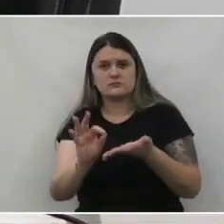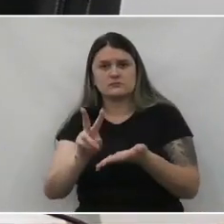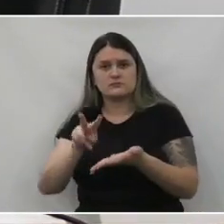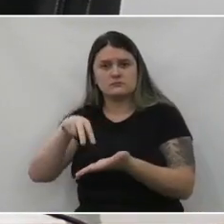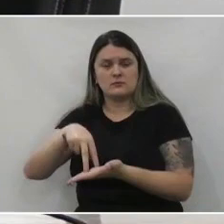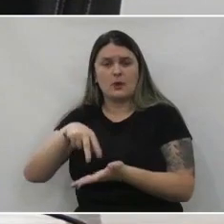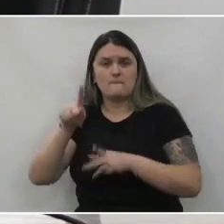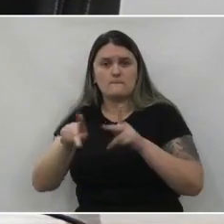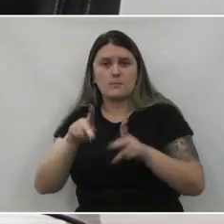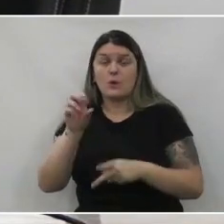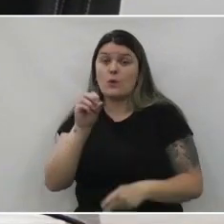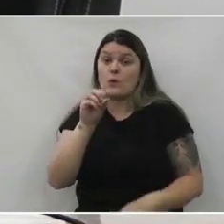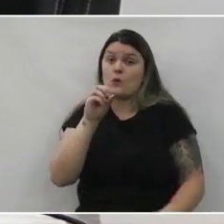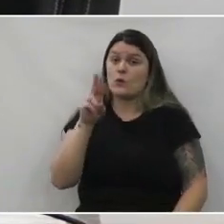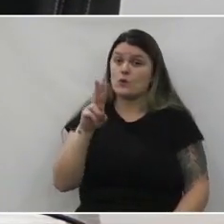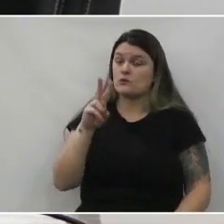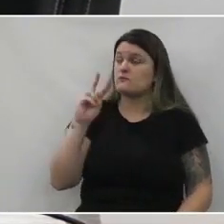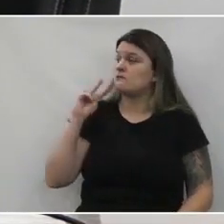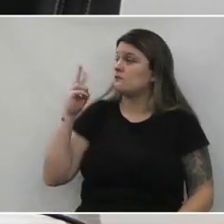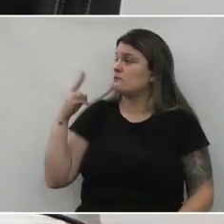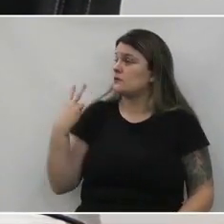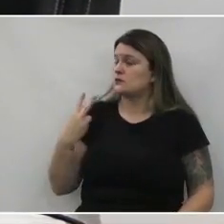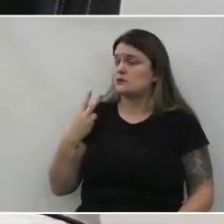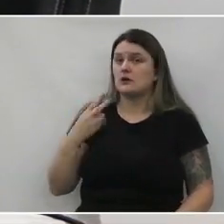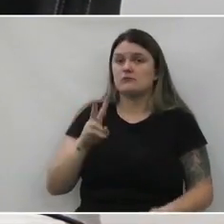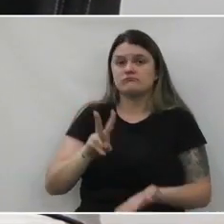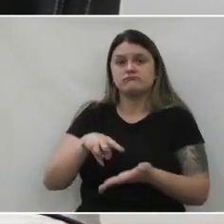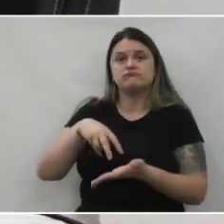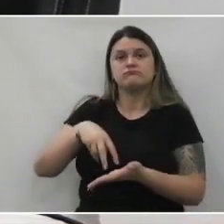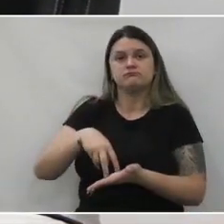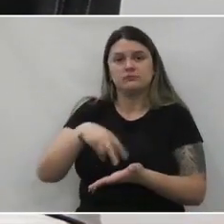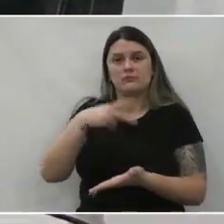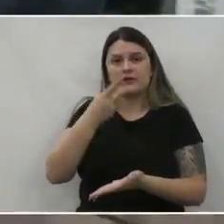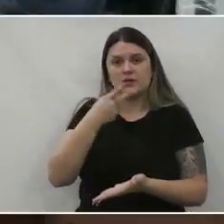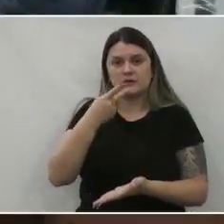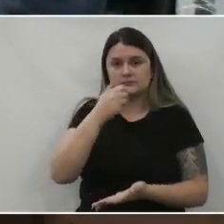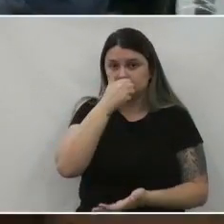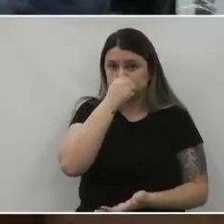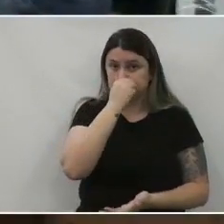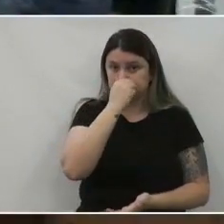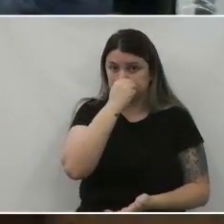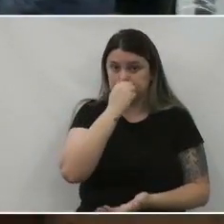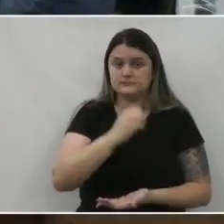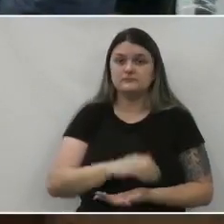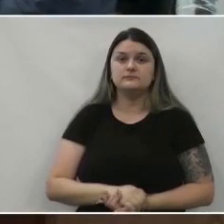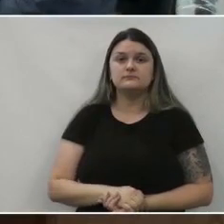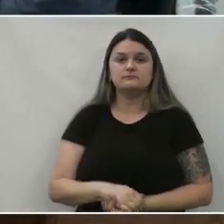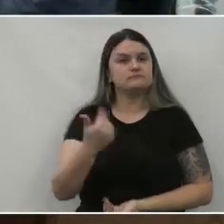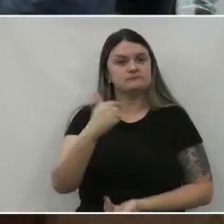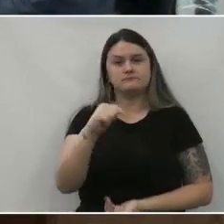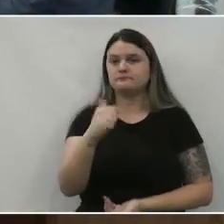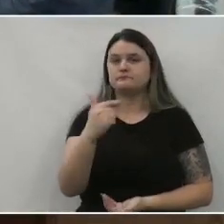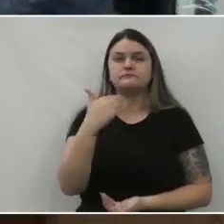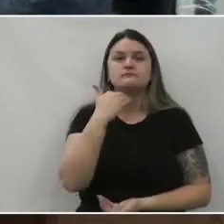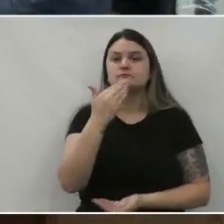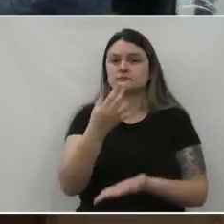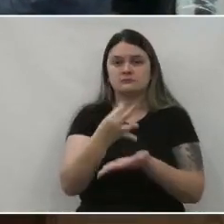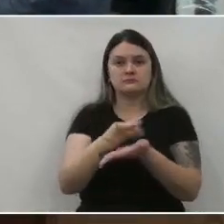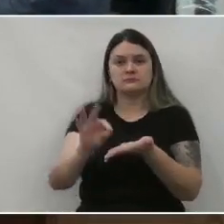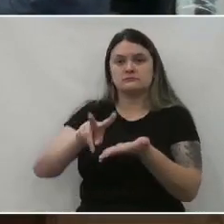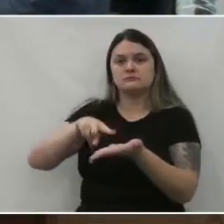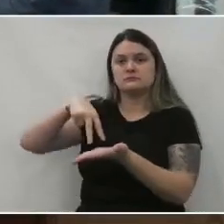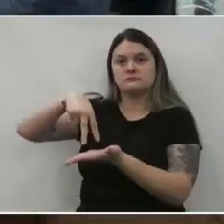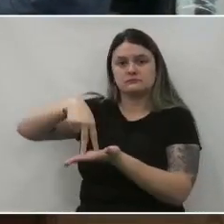ou algum dos senhores edis inscrito para o uso da palavra no horário do expediente. Não há inscrições para a tribuna.